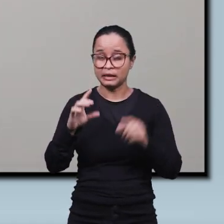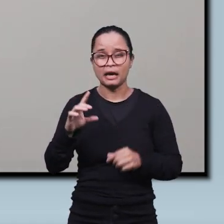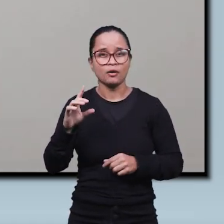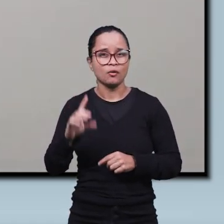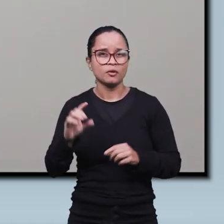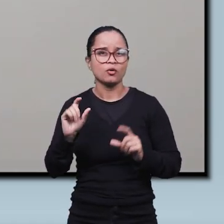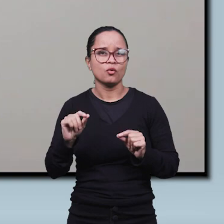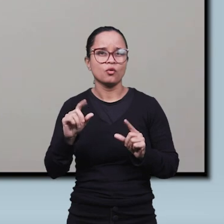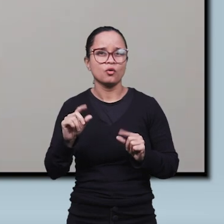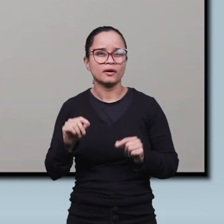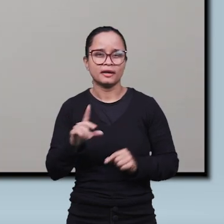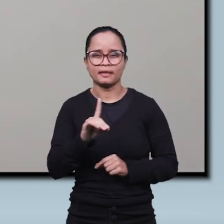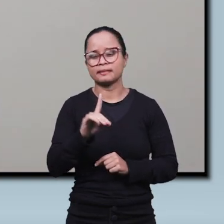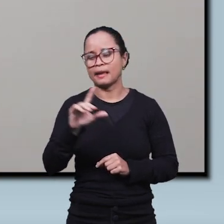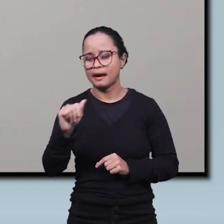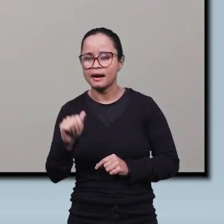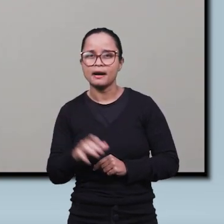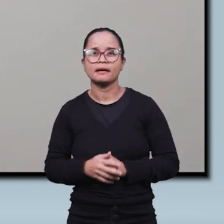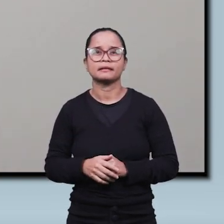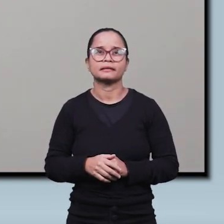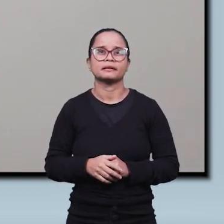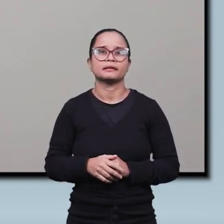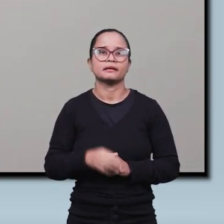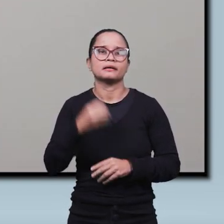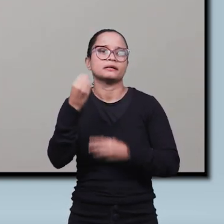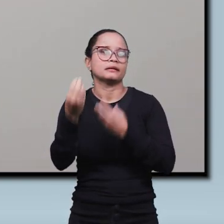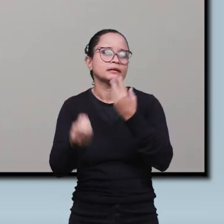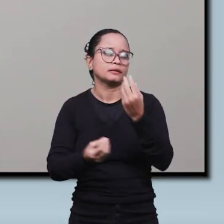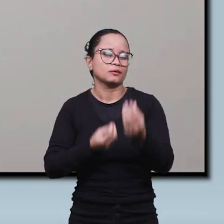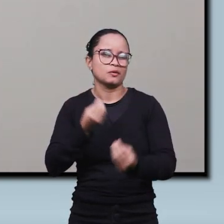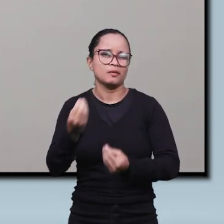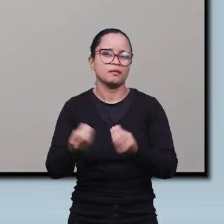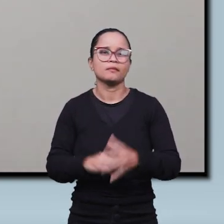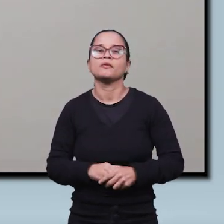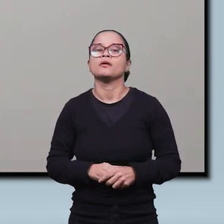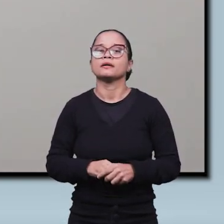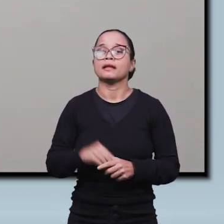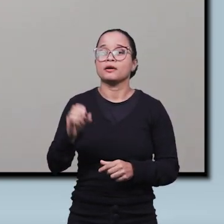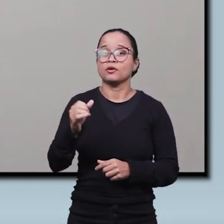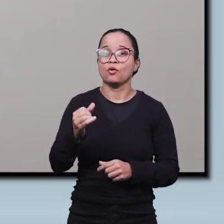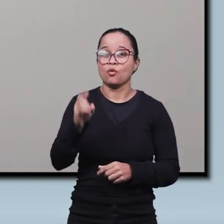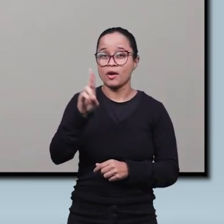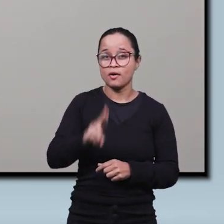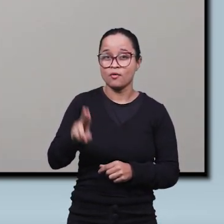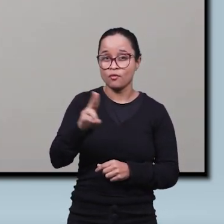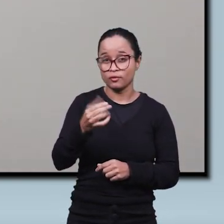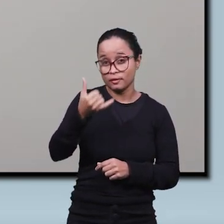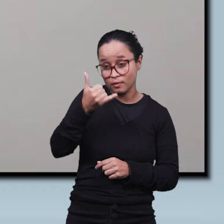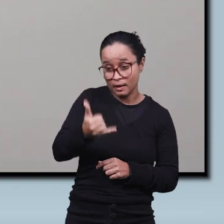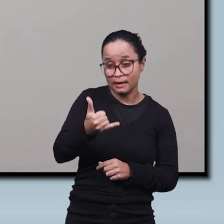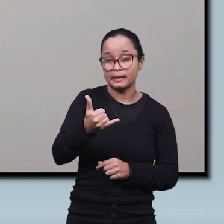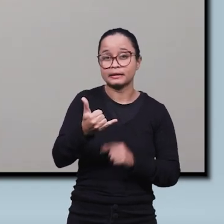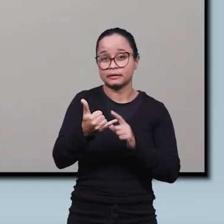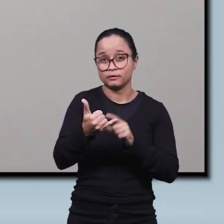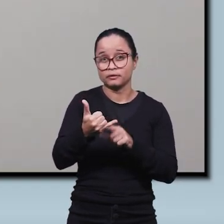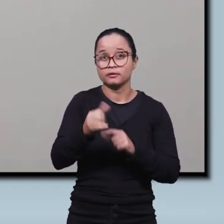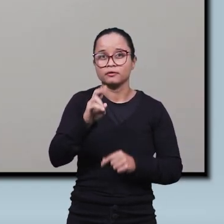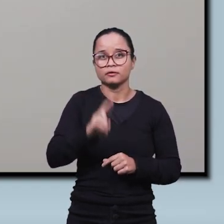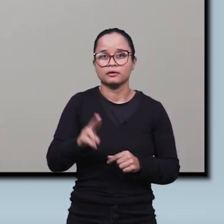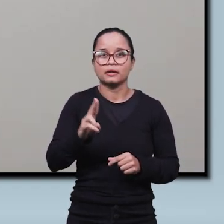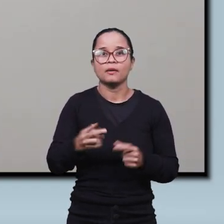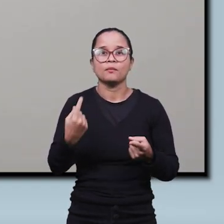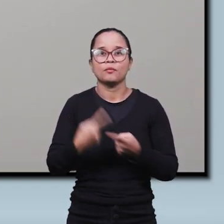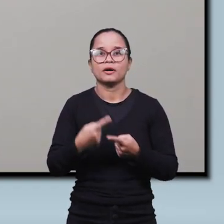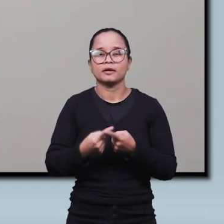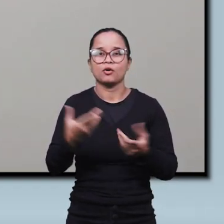auditiva, recursos de celular, isso é muito utilizado, né? Porque a gente já temos hoje um recurso em